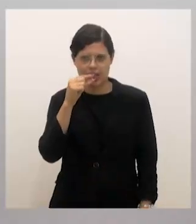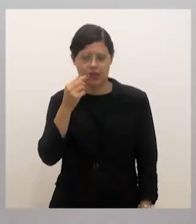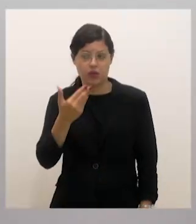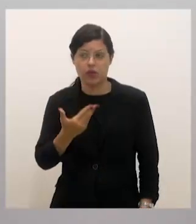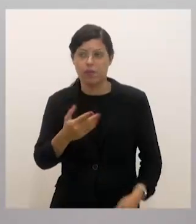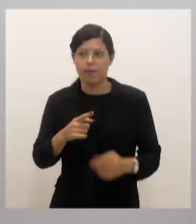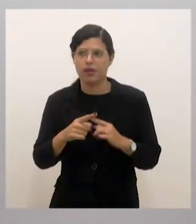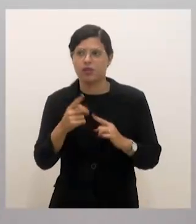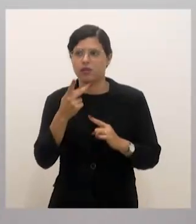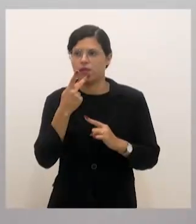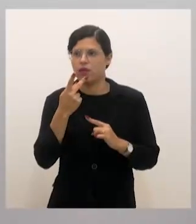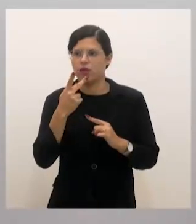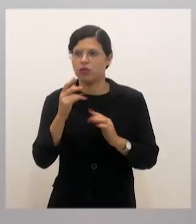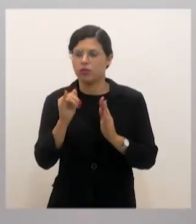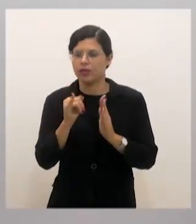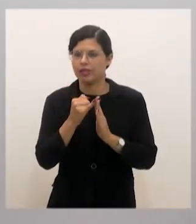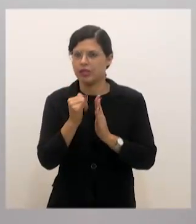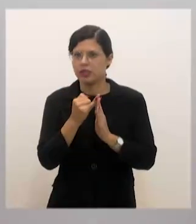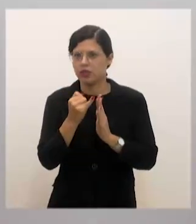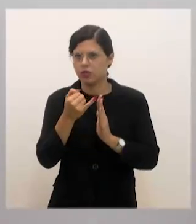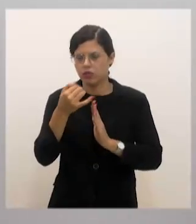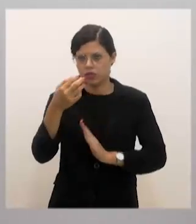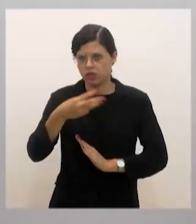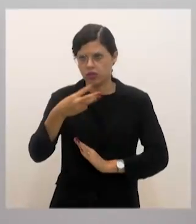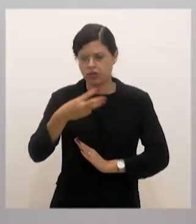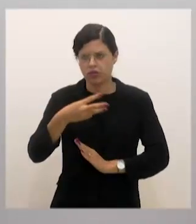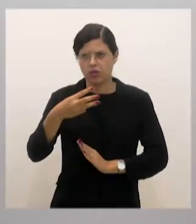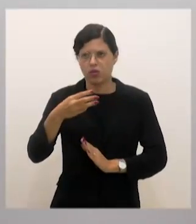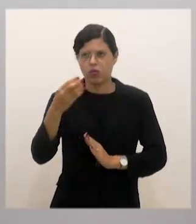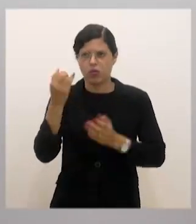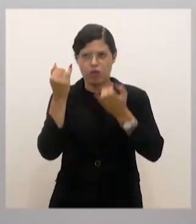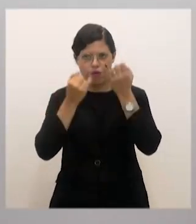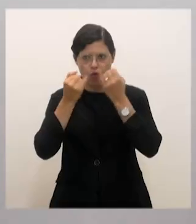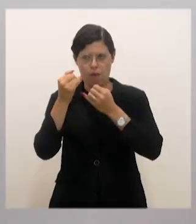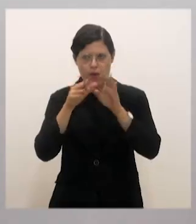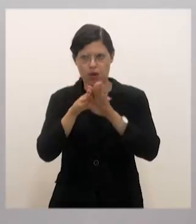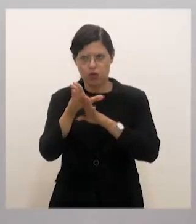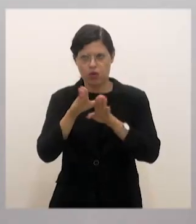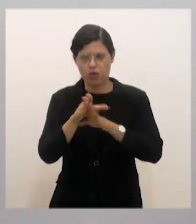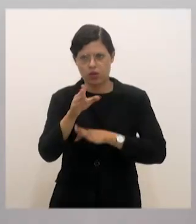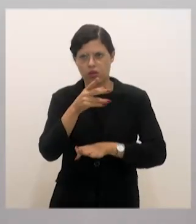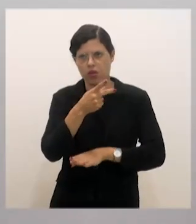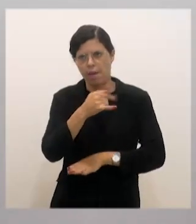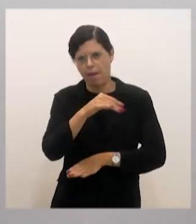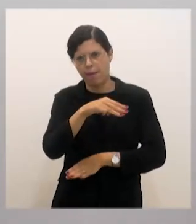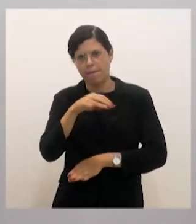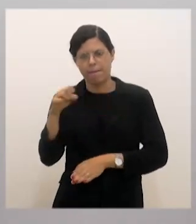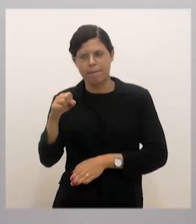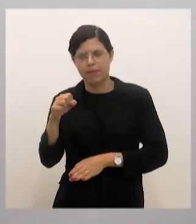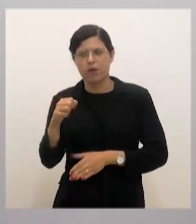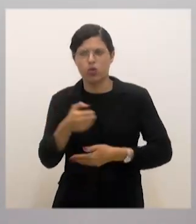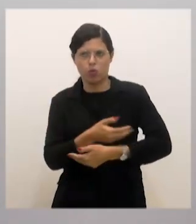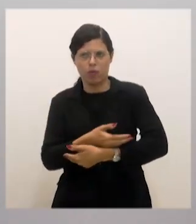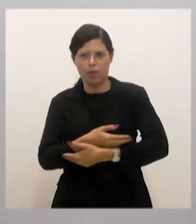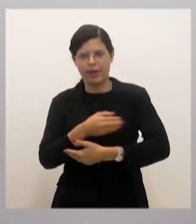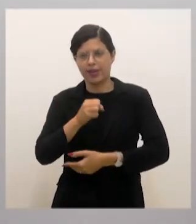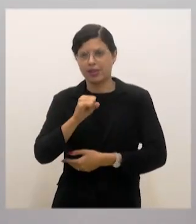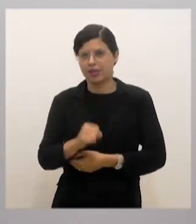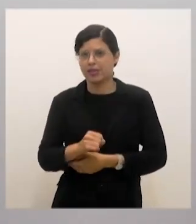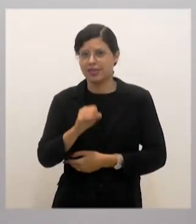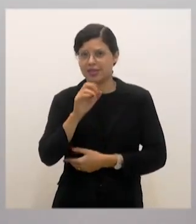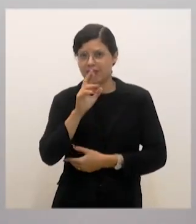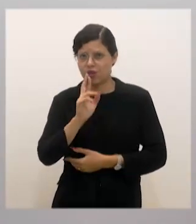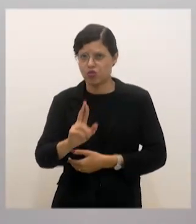no inciso 3º, informar e orientar os pais dos bebês em caso de resultado positivo do teste